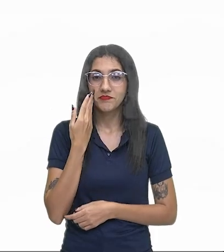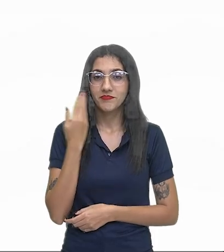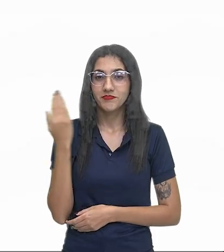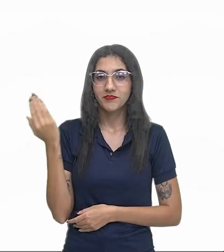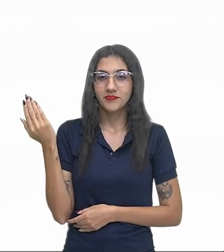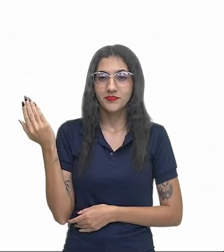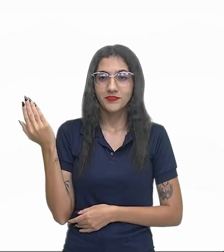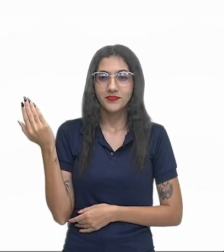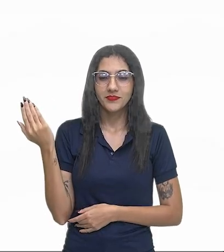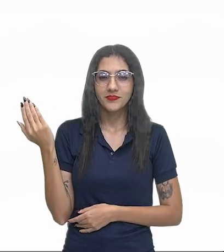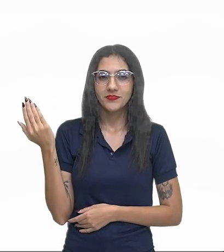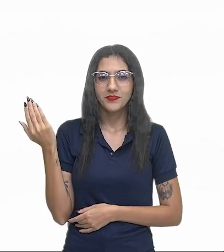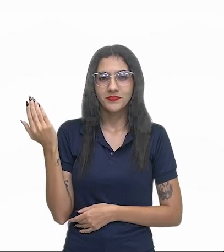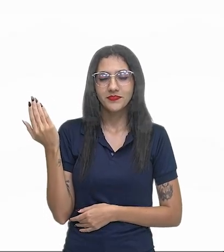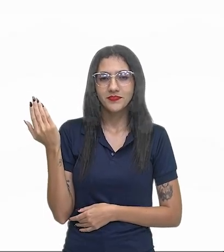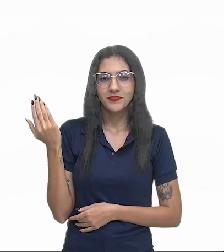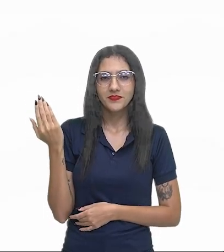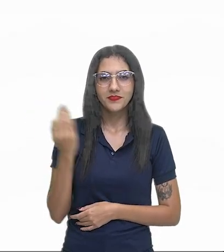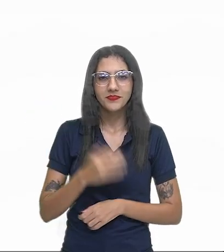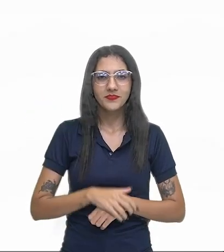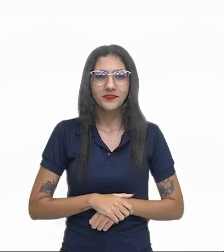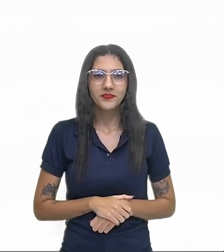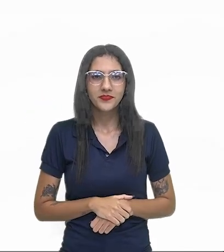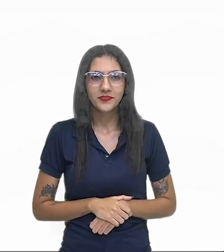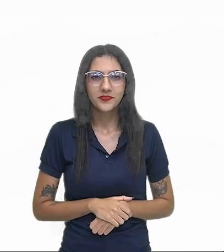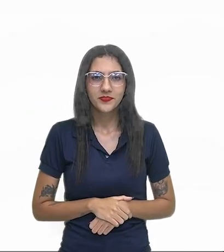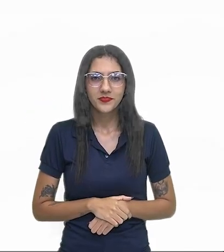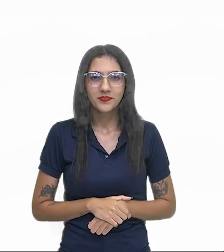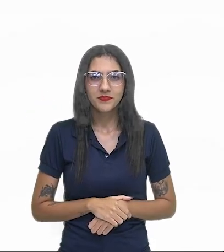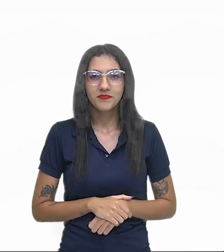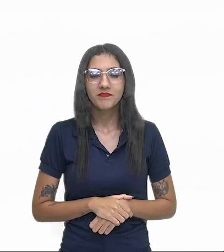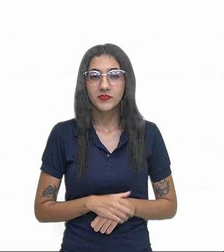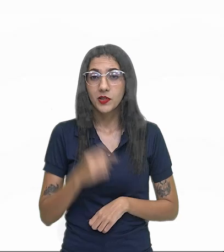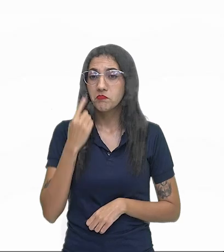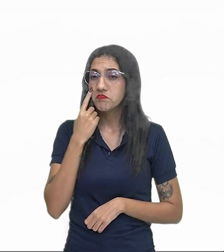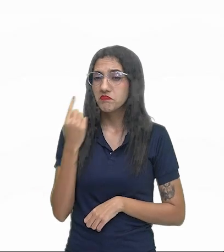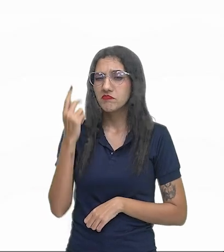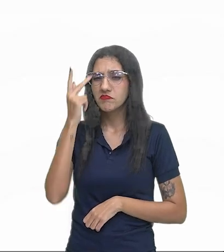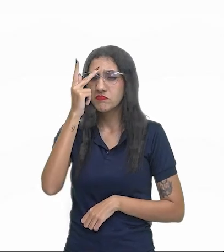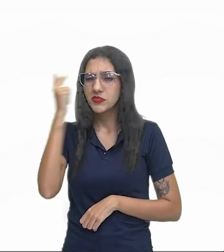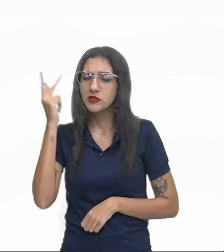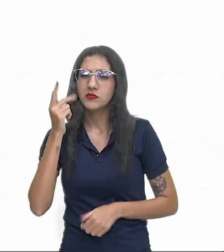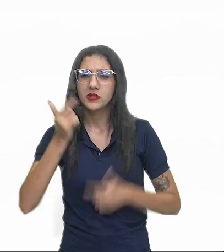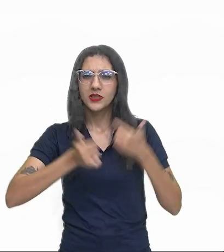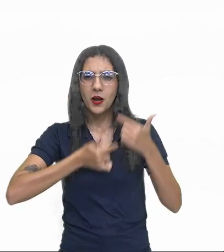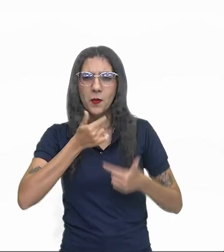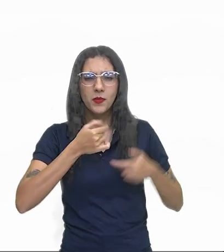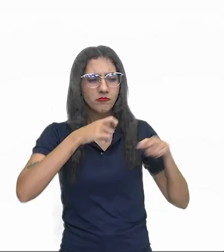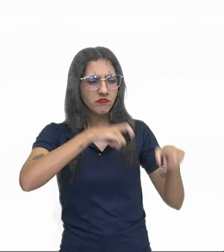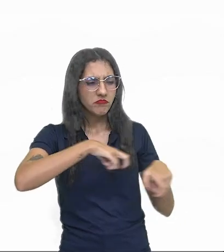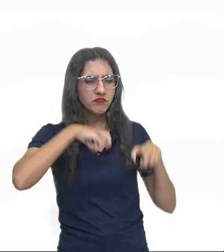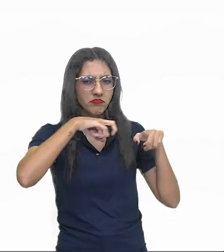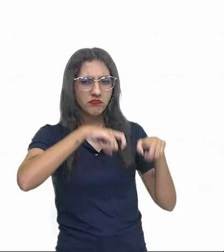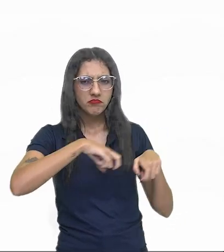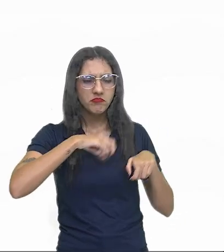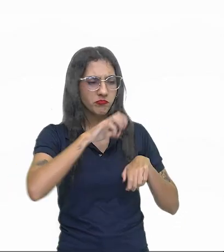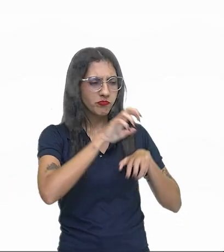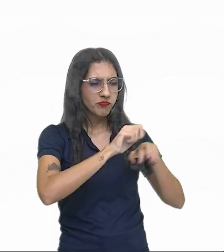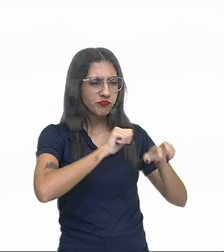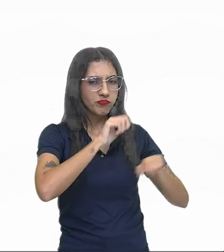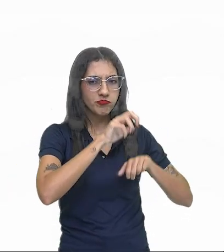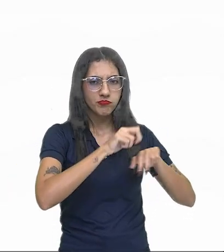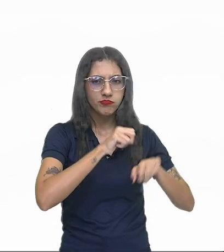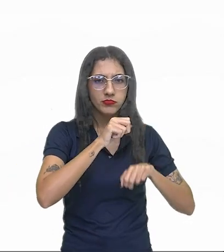que vêm a seguir, olha aí, o nosso cafeicultor plantando, colhendo o